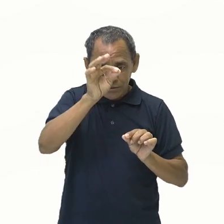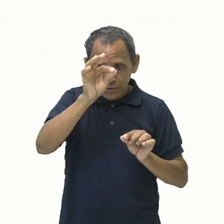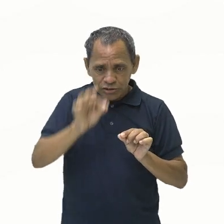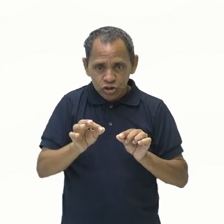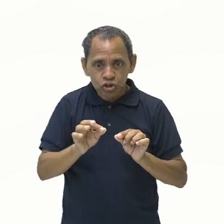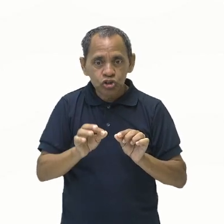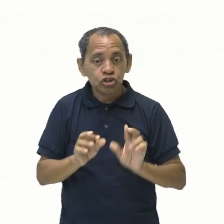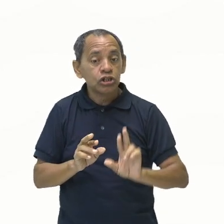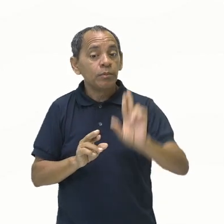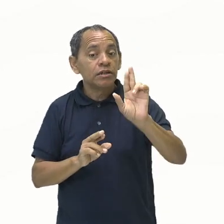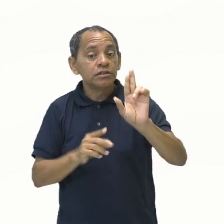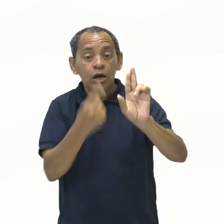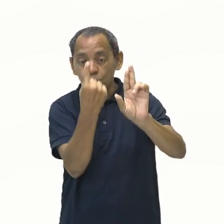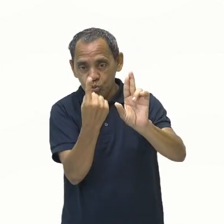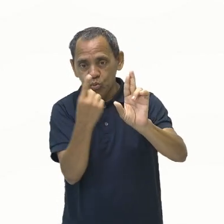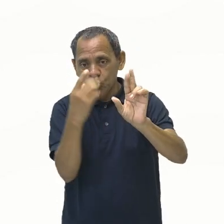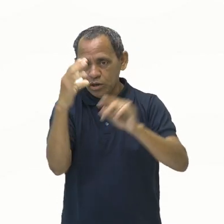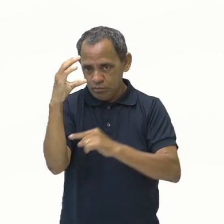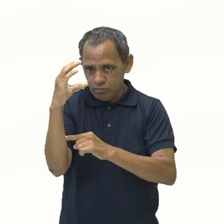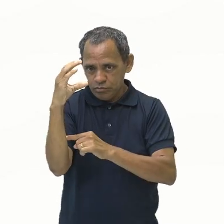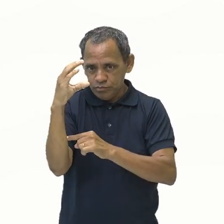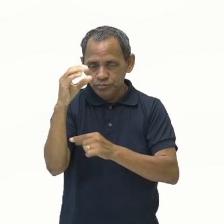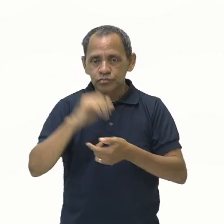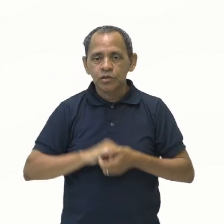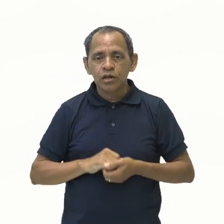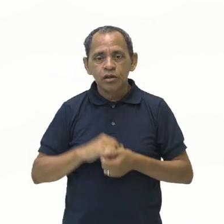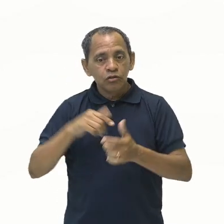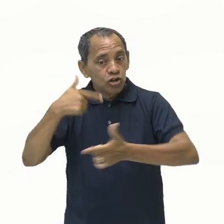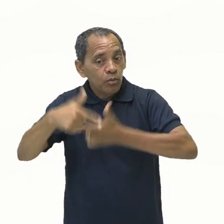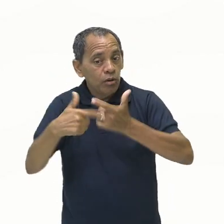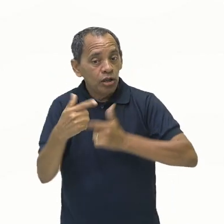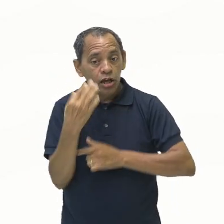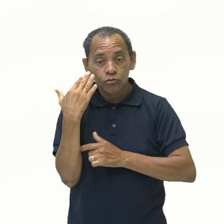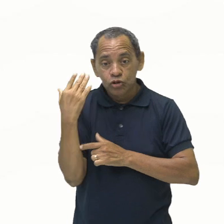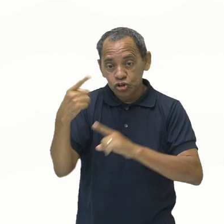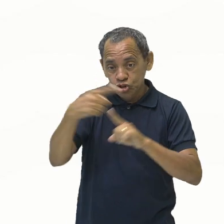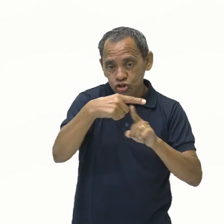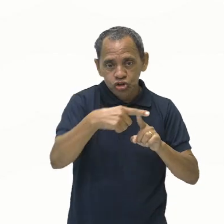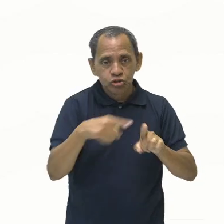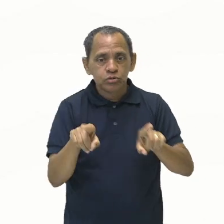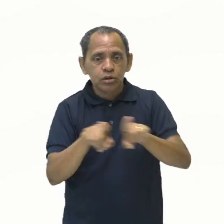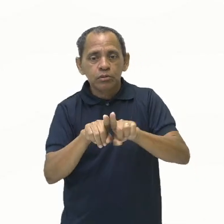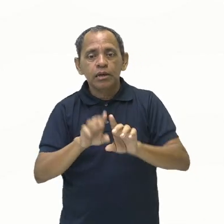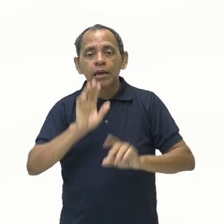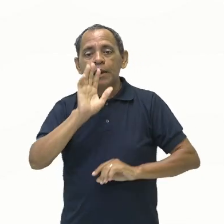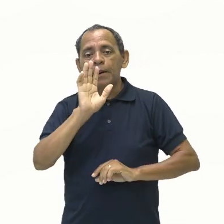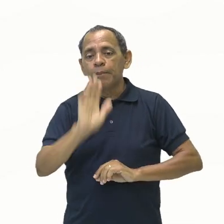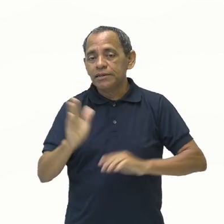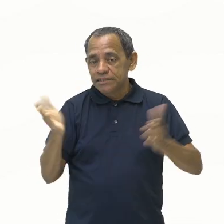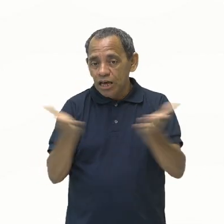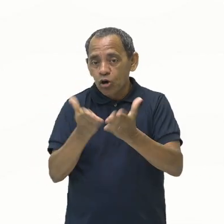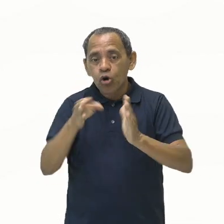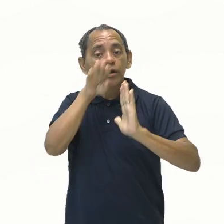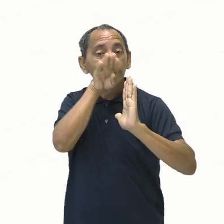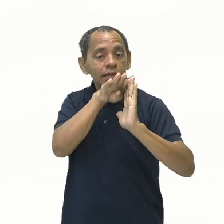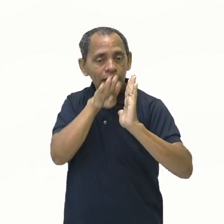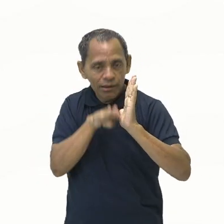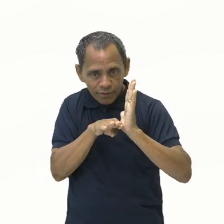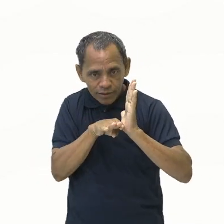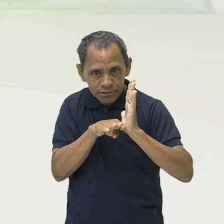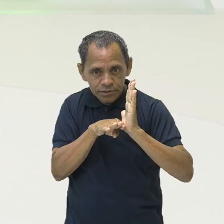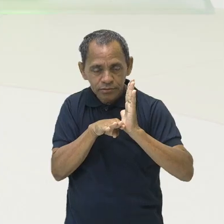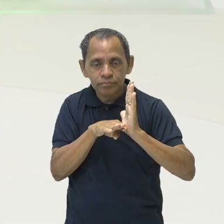Então, nós vamos trabalhar com essas fórmulas aqui, ok? Mas agora nós vamos ver a